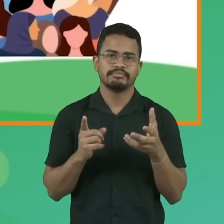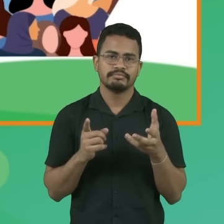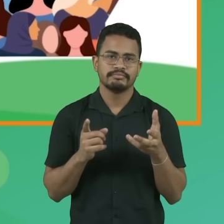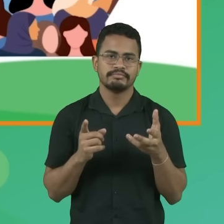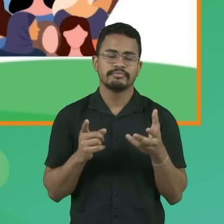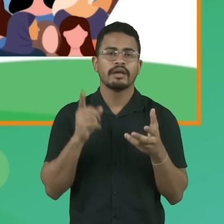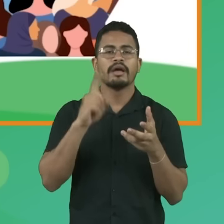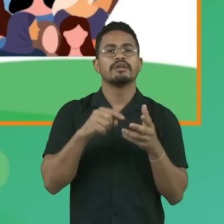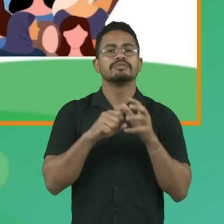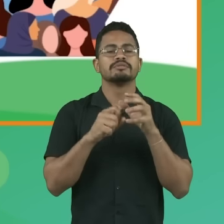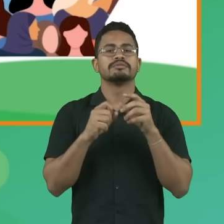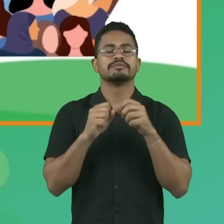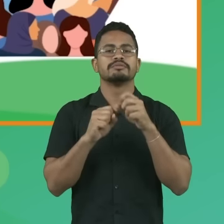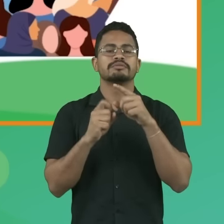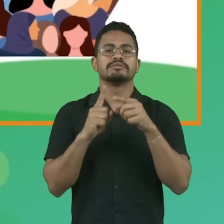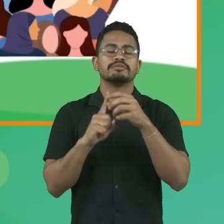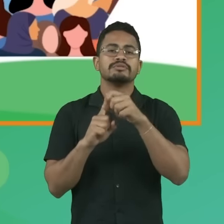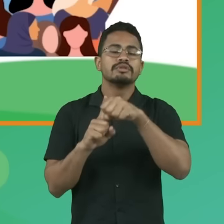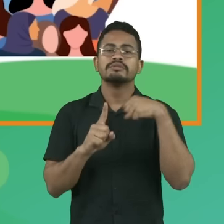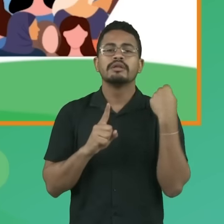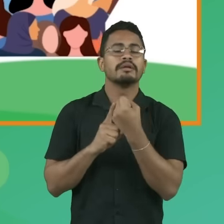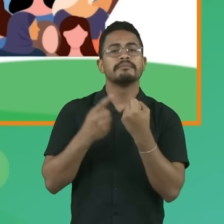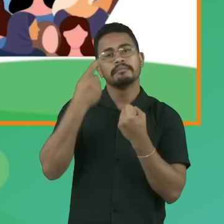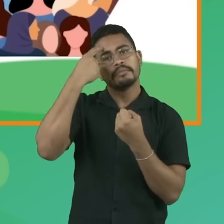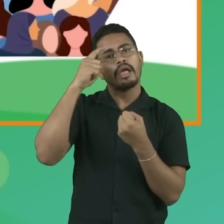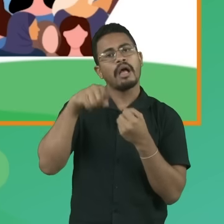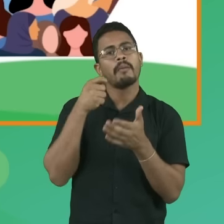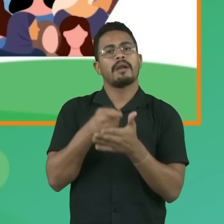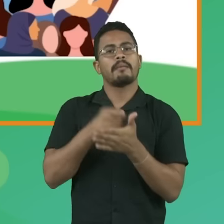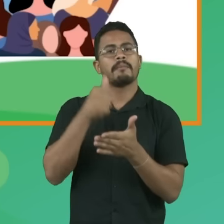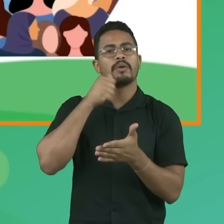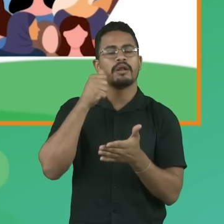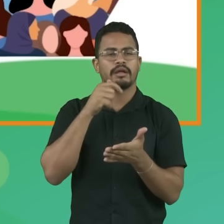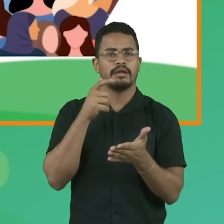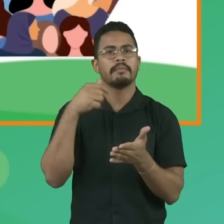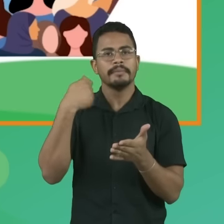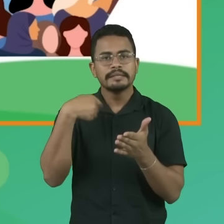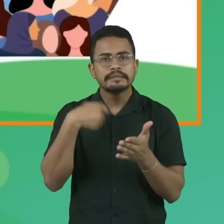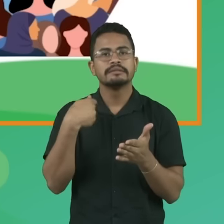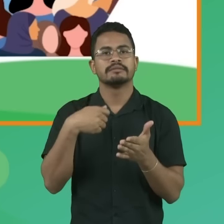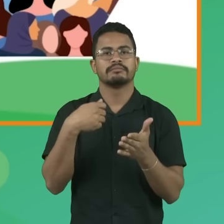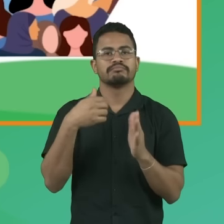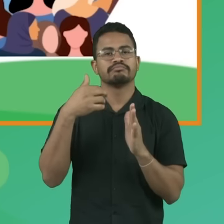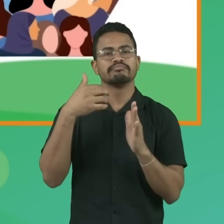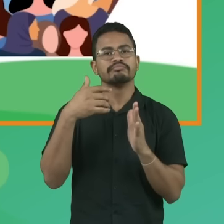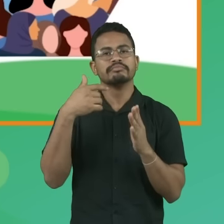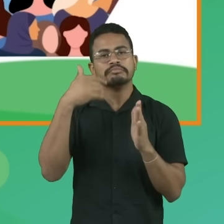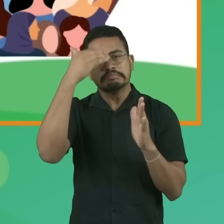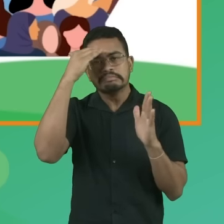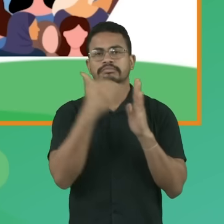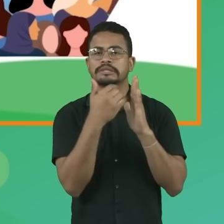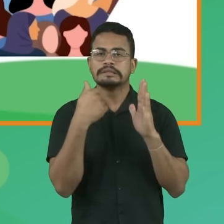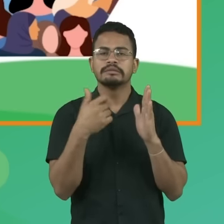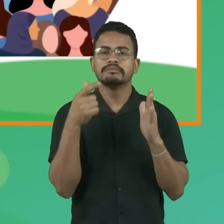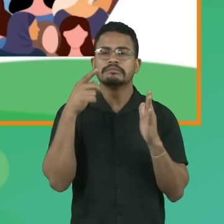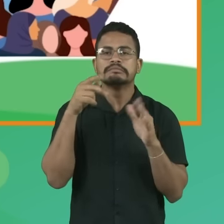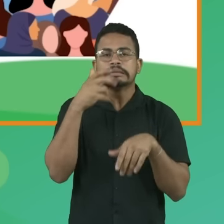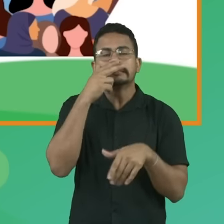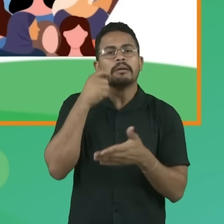enxerga como um dever da mulher mesmo, certo? Ela tem que cumprir aquilo porque sim, porque é o que a sociedade